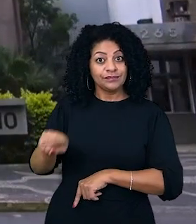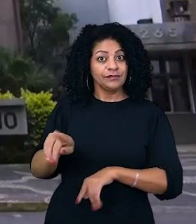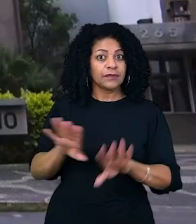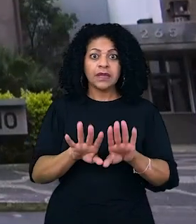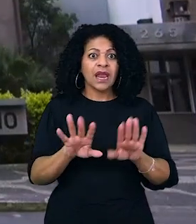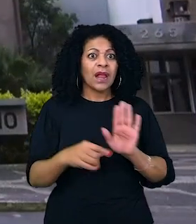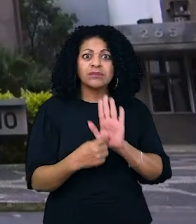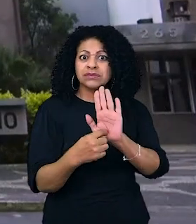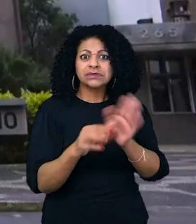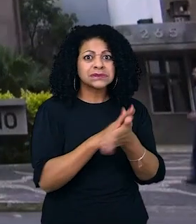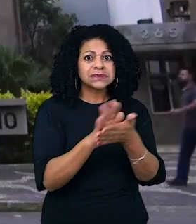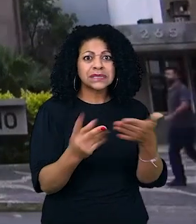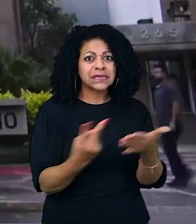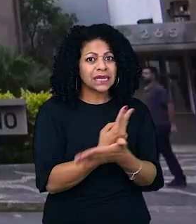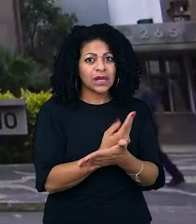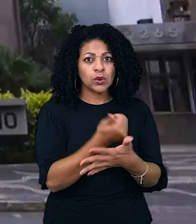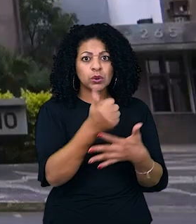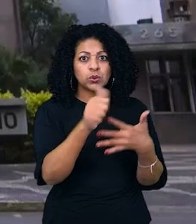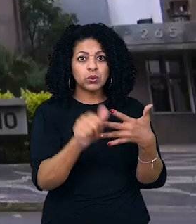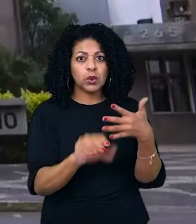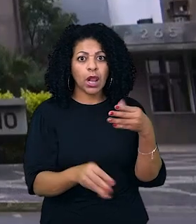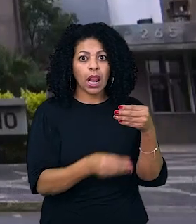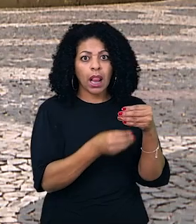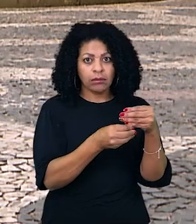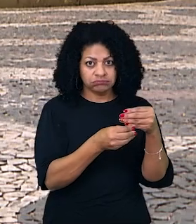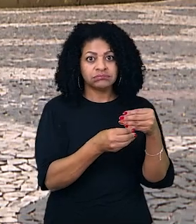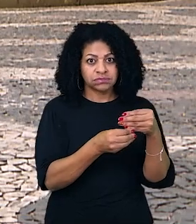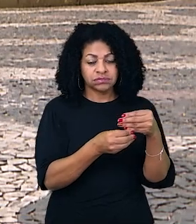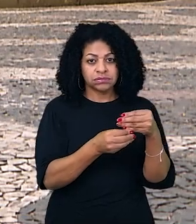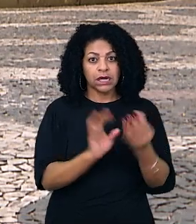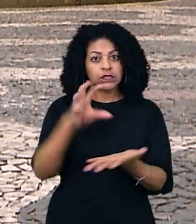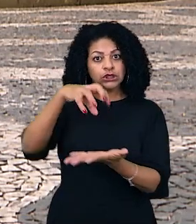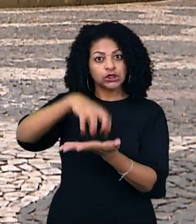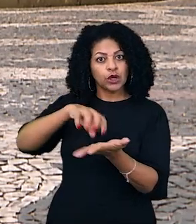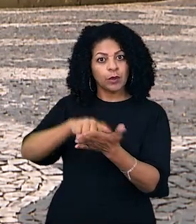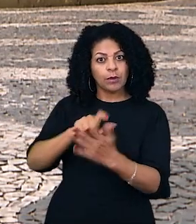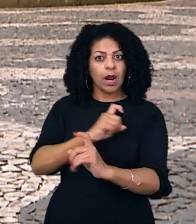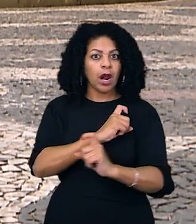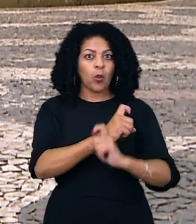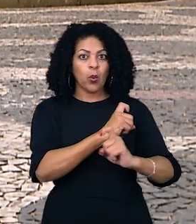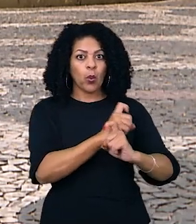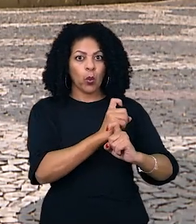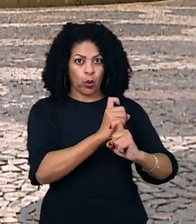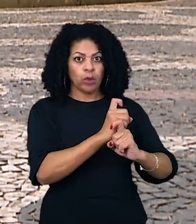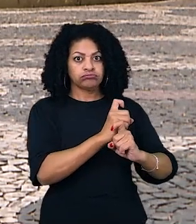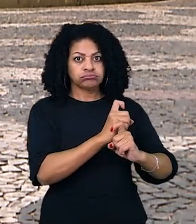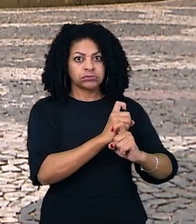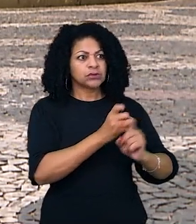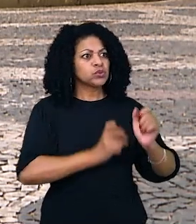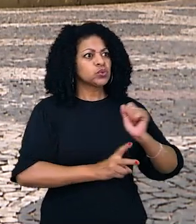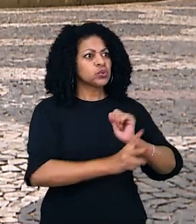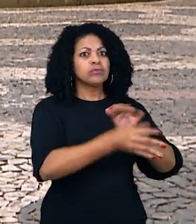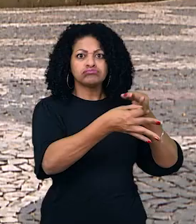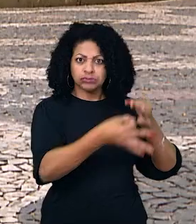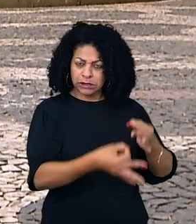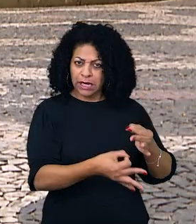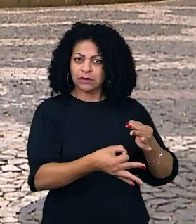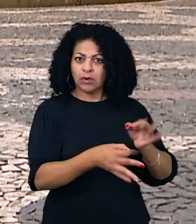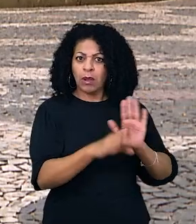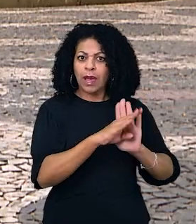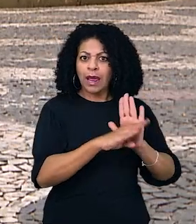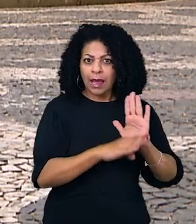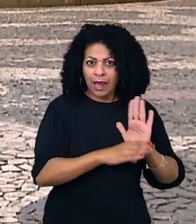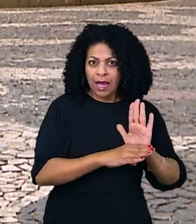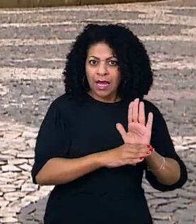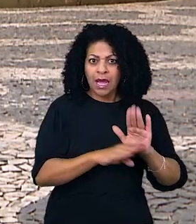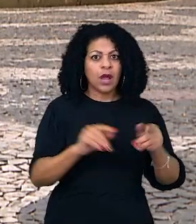demonstrou irregularidades nas avaliações aplicadas. Para o regional, a Caixa seguiu os regulamentos internos e a dispensa